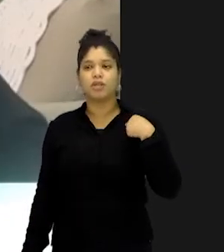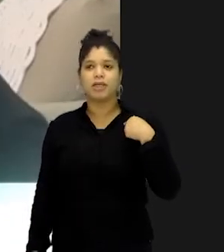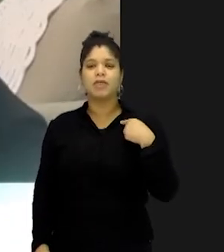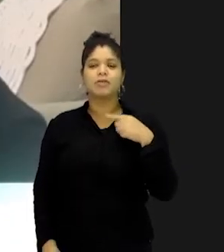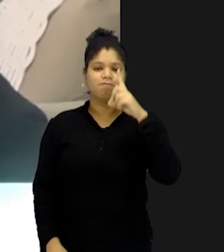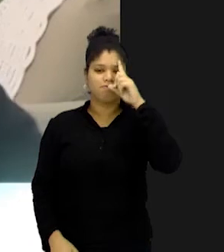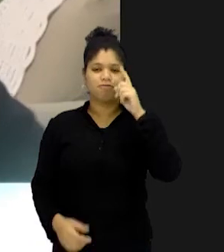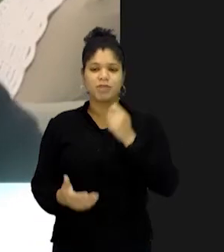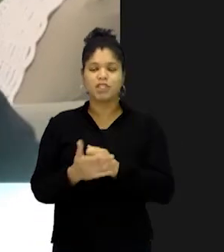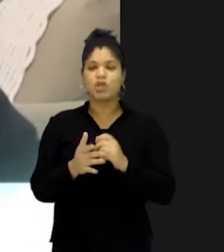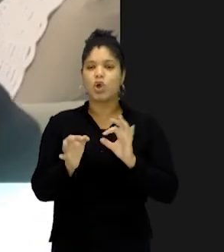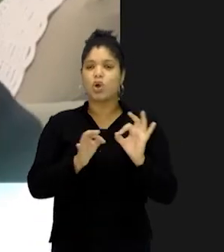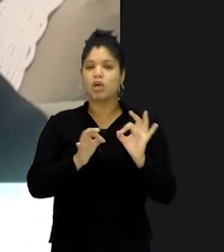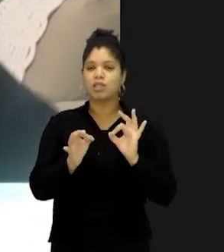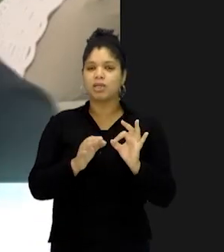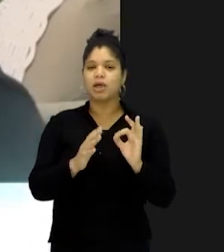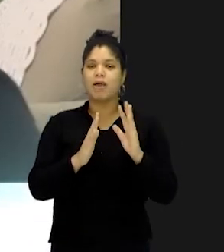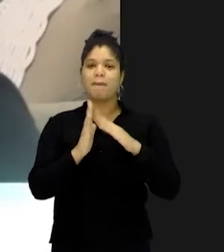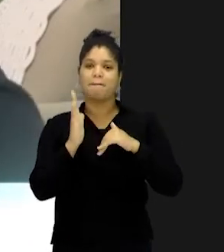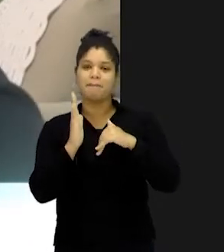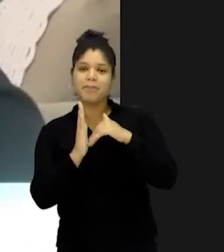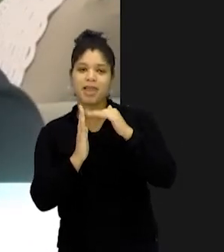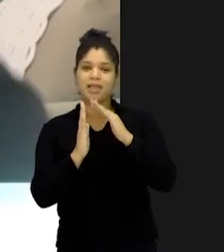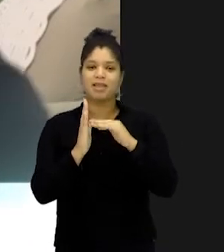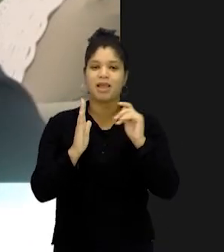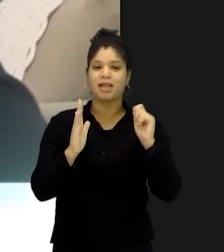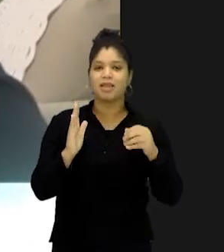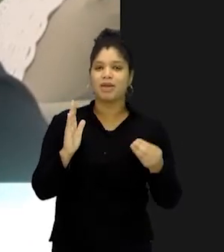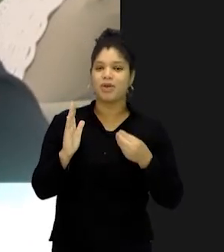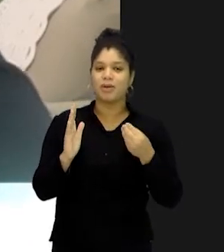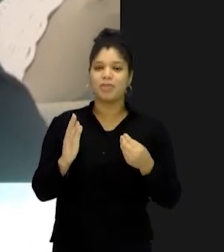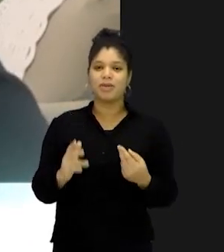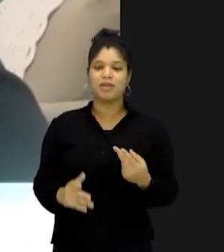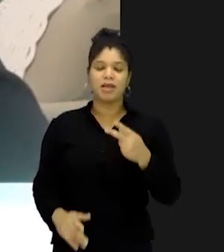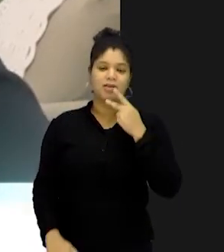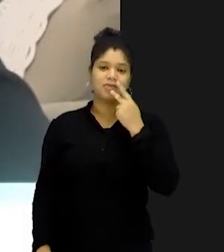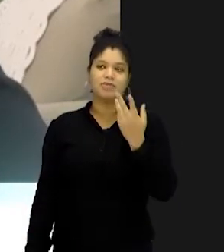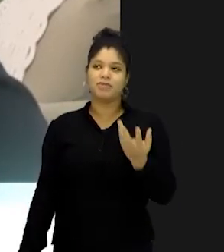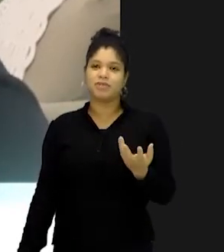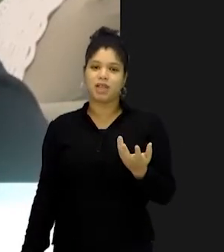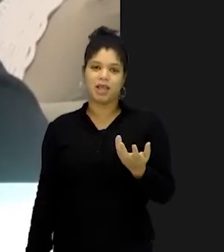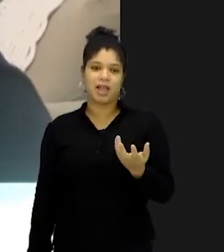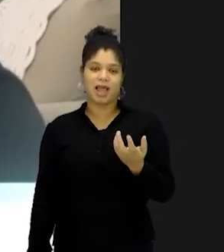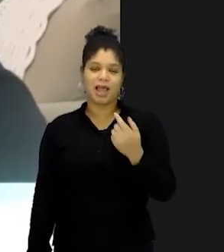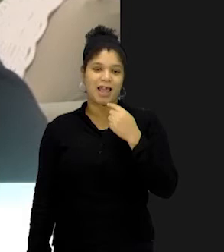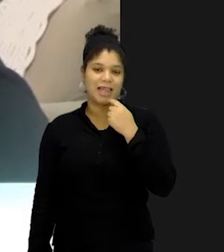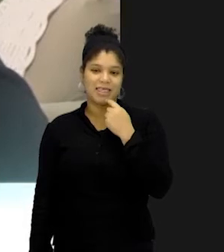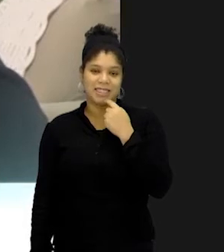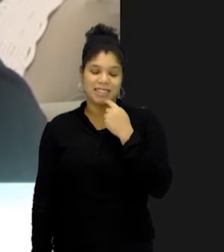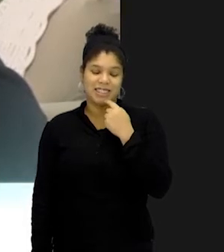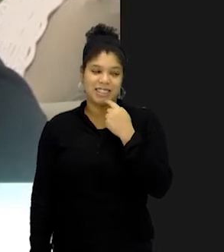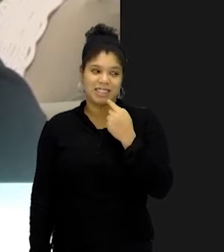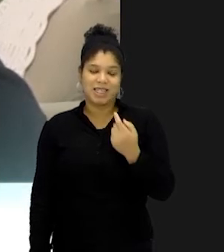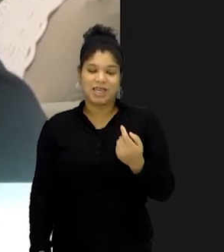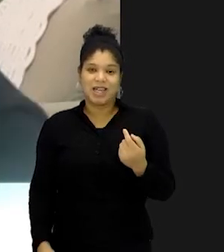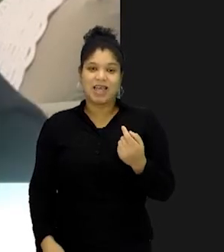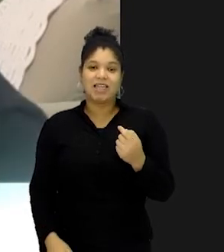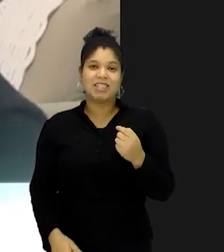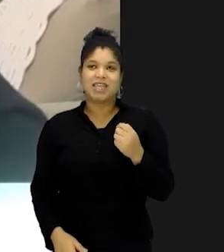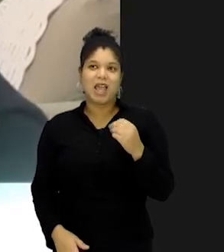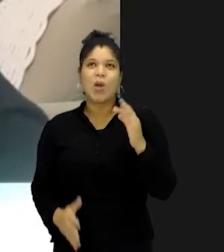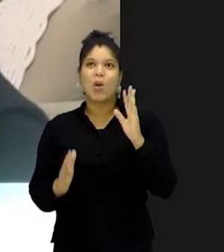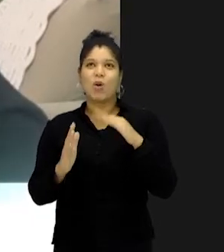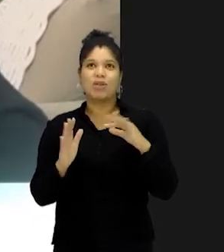né? Estou estruturando, porque eu acho que eu não posso falar que eu terminei, porque quando eu terminar é quando eu morrer,